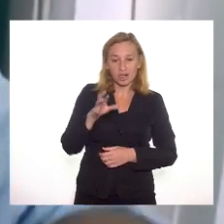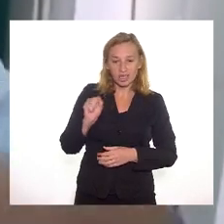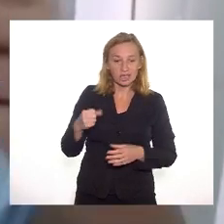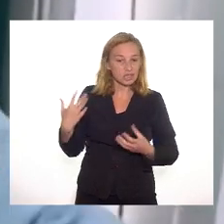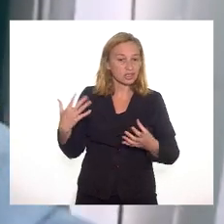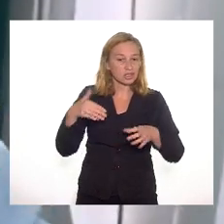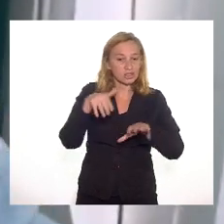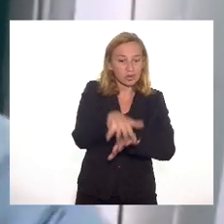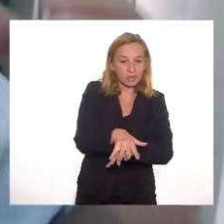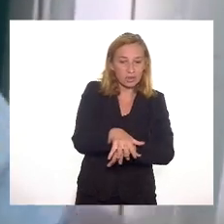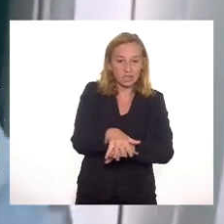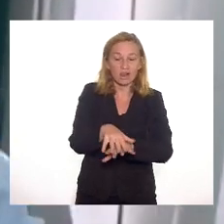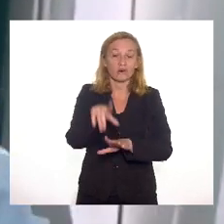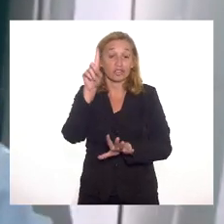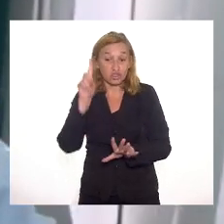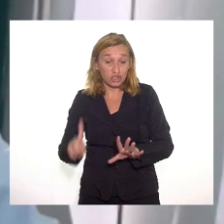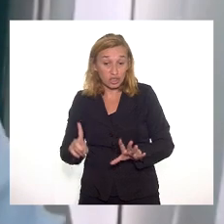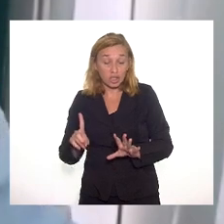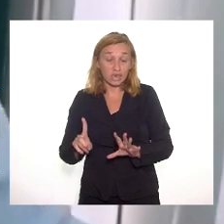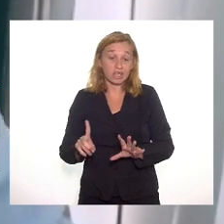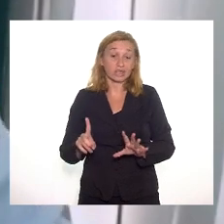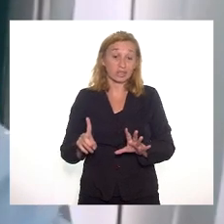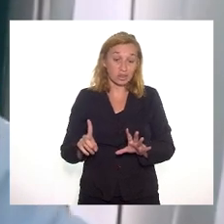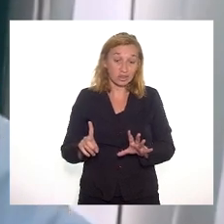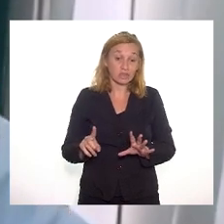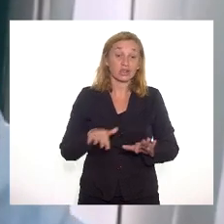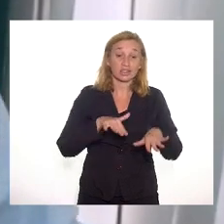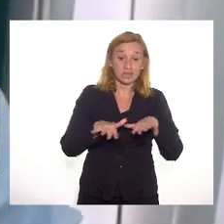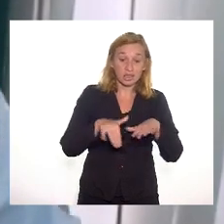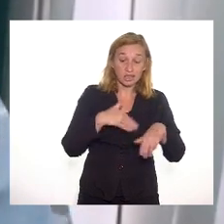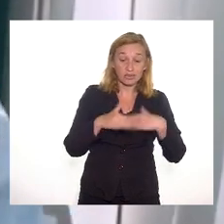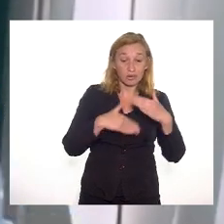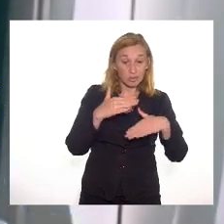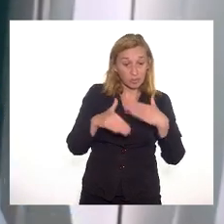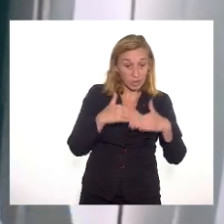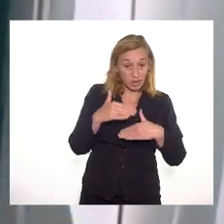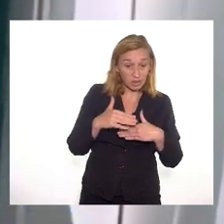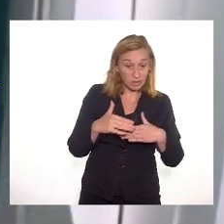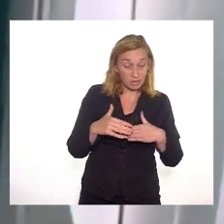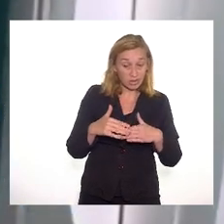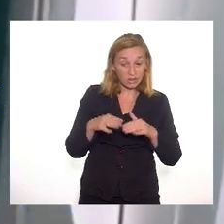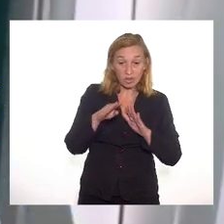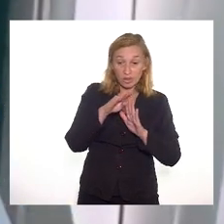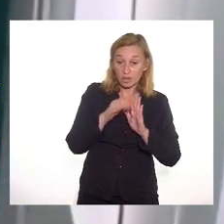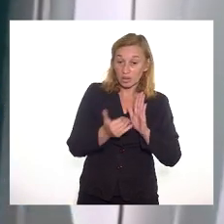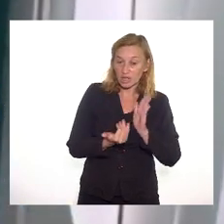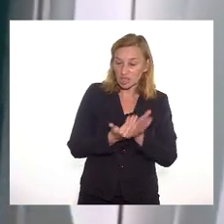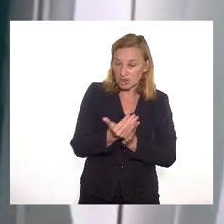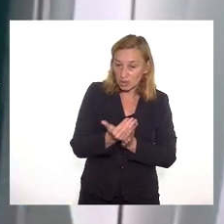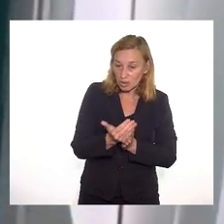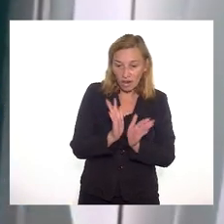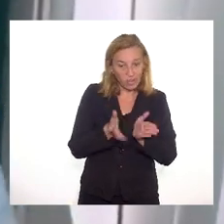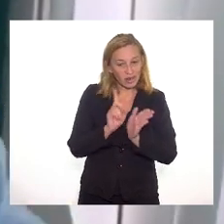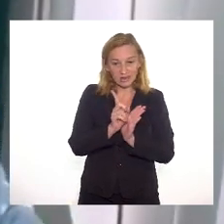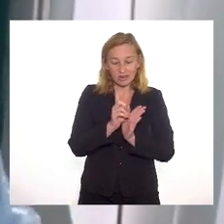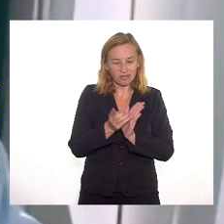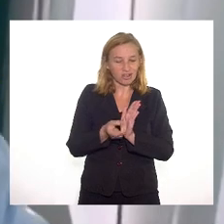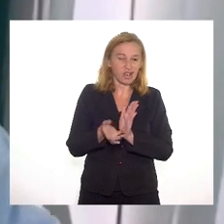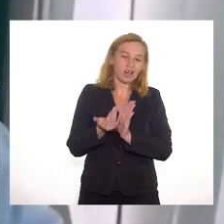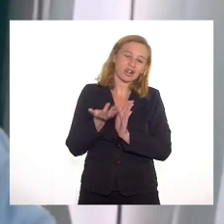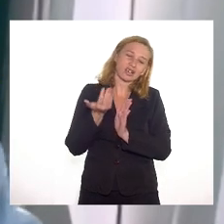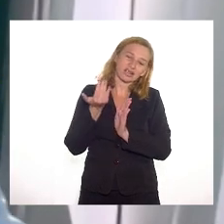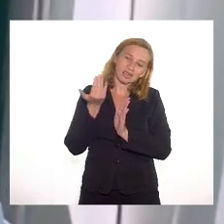inclusão, de direitos, de promoção da cidadania, de desenvolvimento, uma agenda que não começou agora, uma agenda que vem